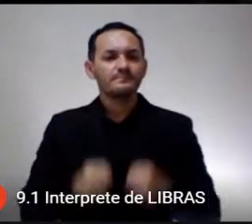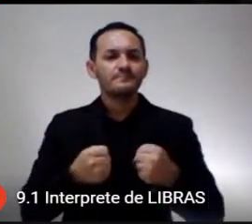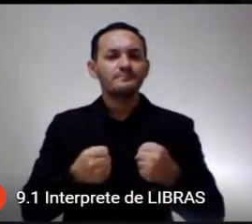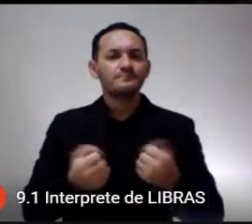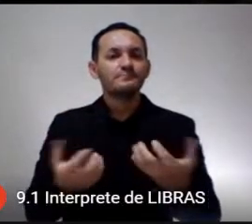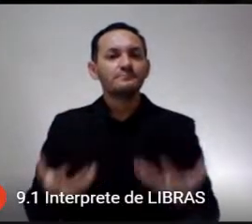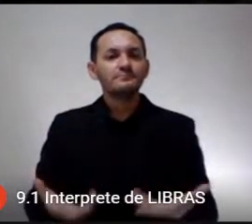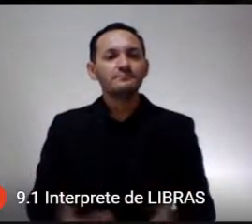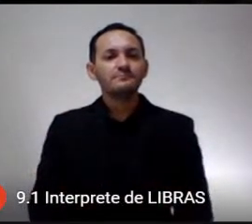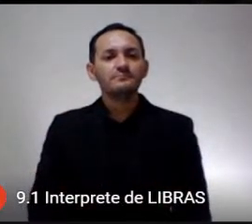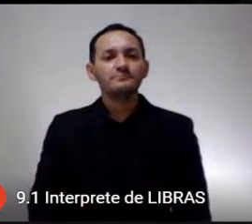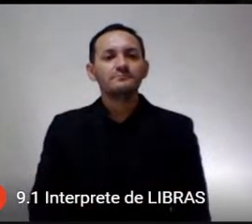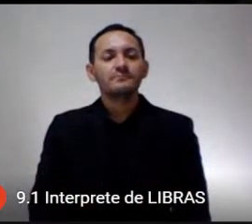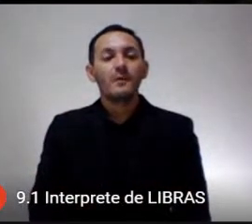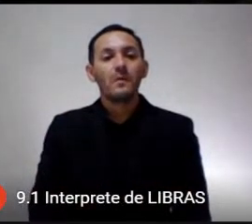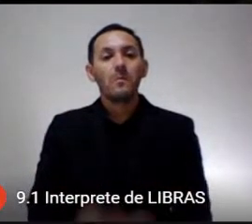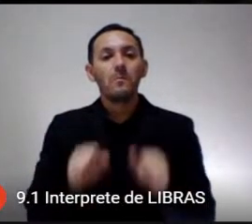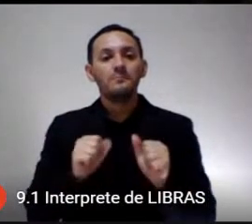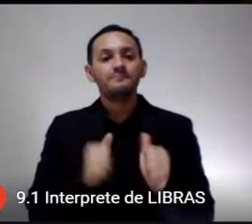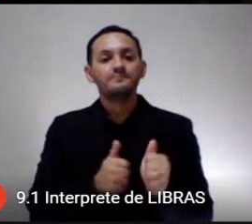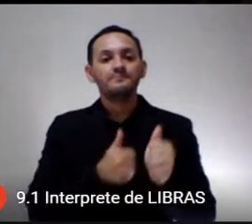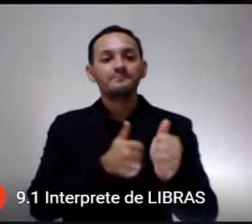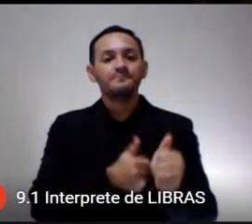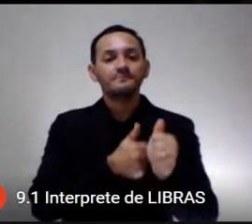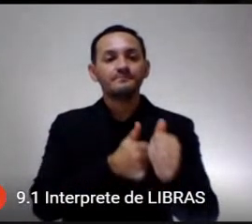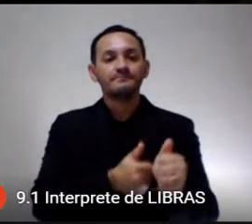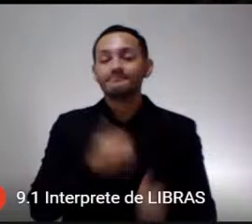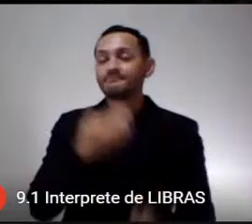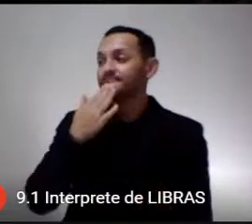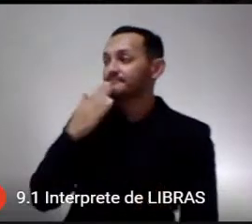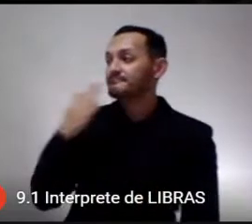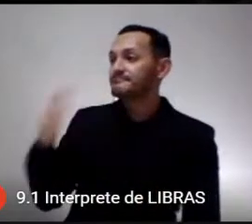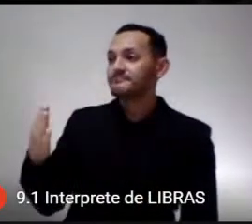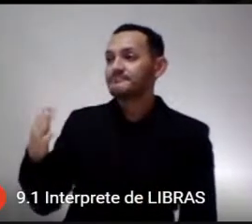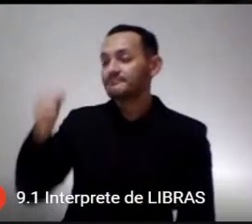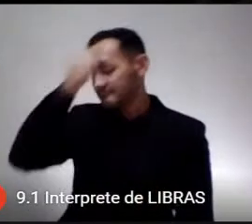apenas pode acompanhar alguma convenção a pedido do prefeito, né?